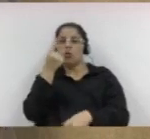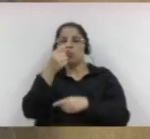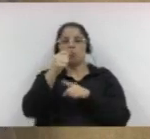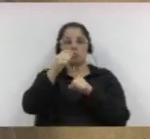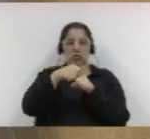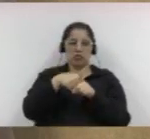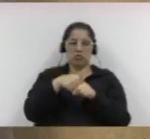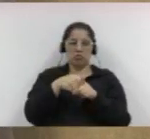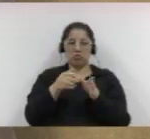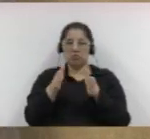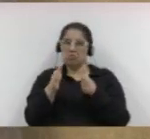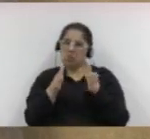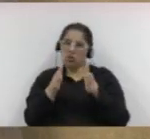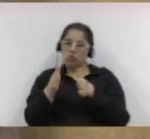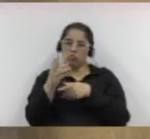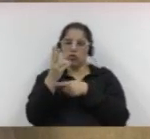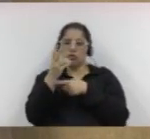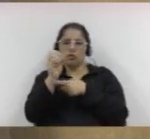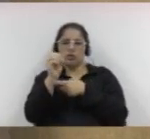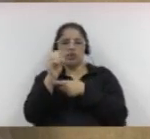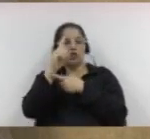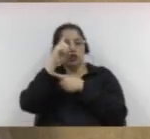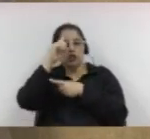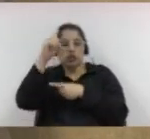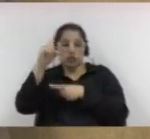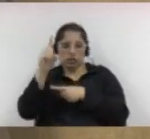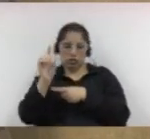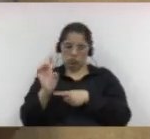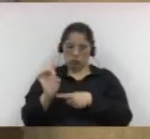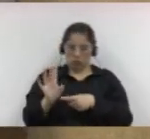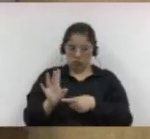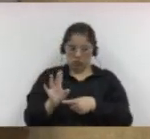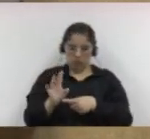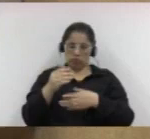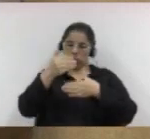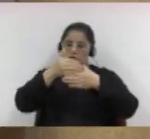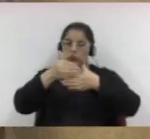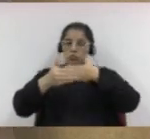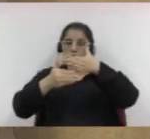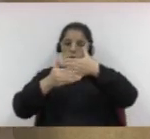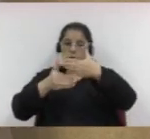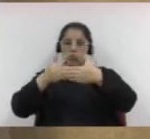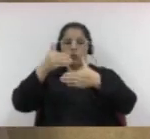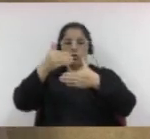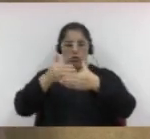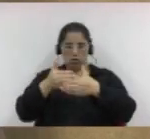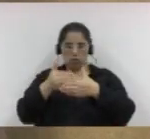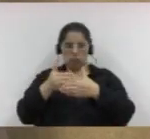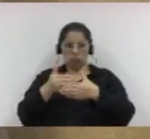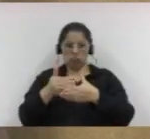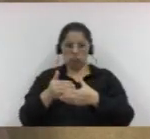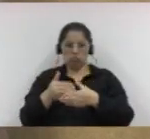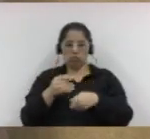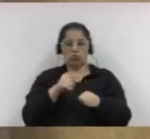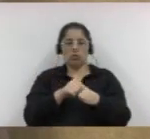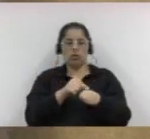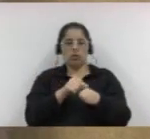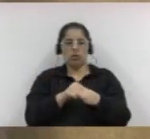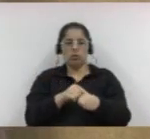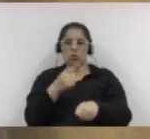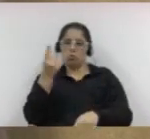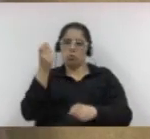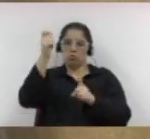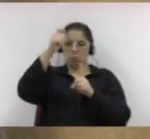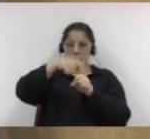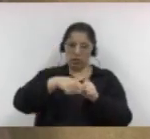dias, mas na média nós temos, os projetos estão sendo aprovados, projetos de construção, estão sendo aprovados em cerca de um mês,